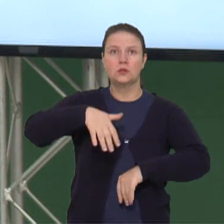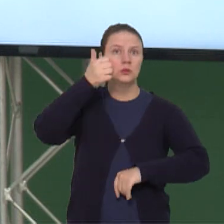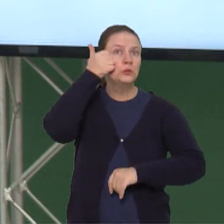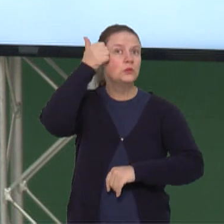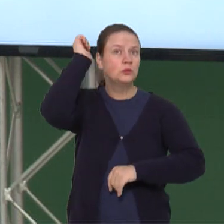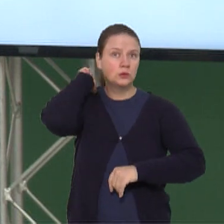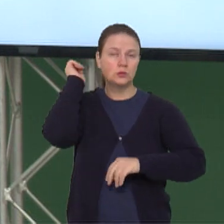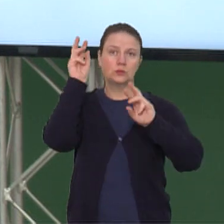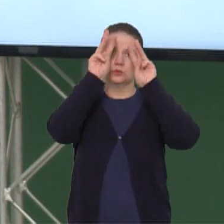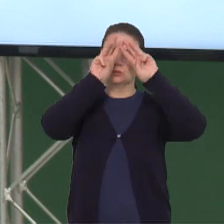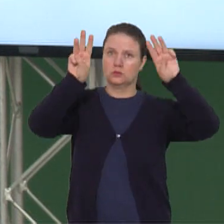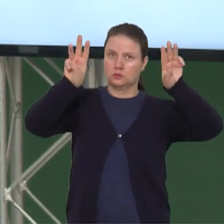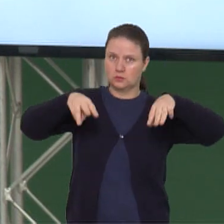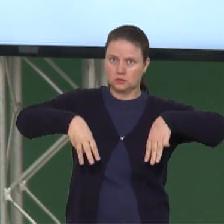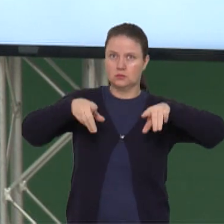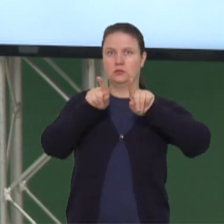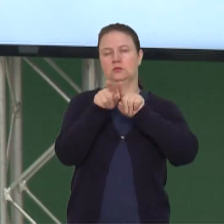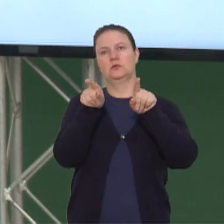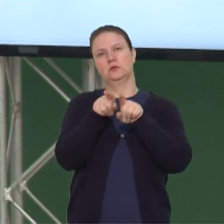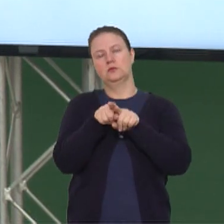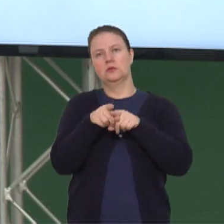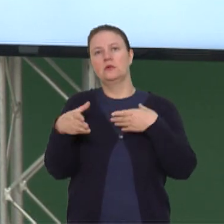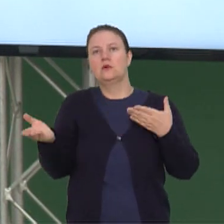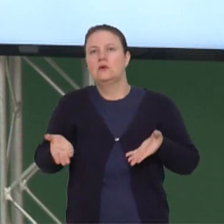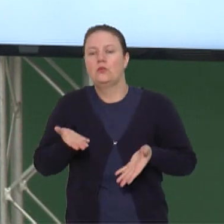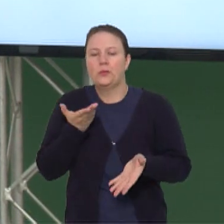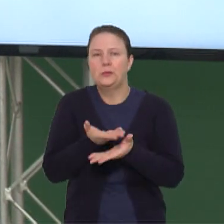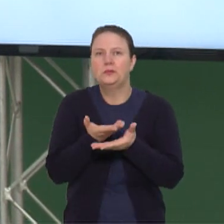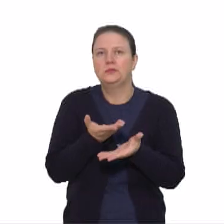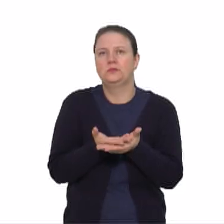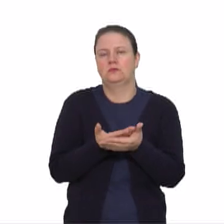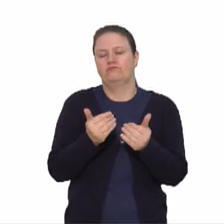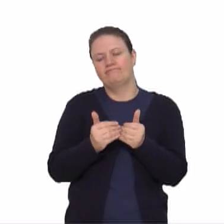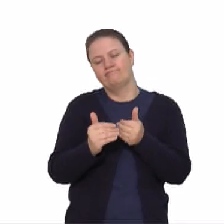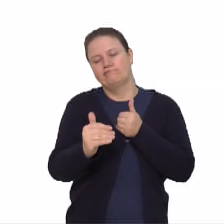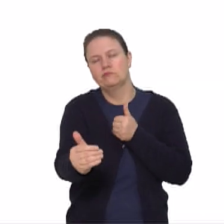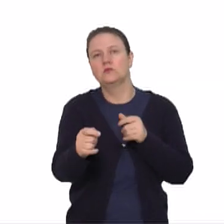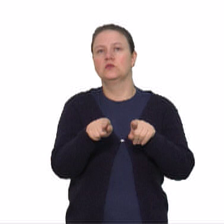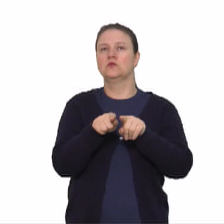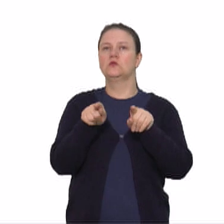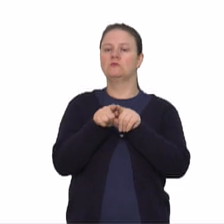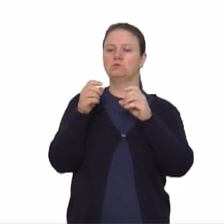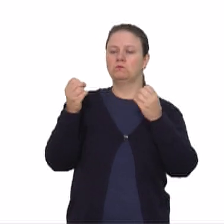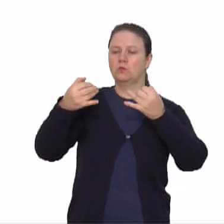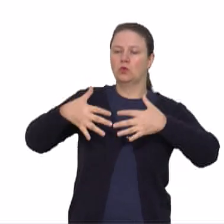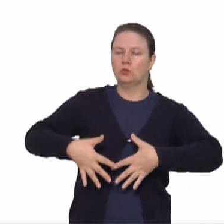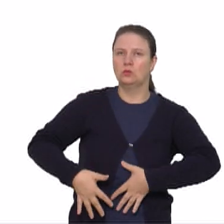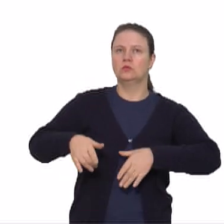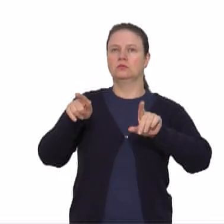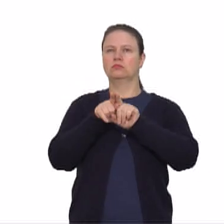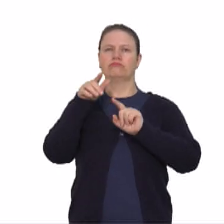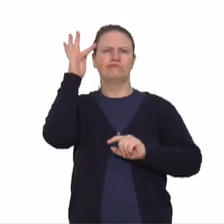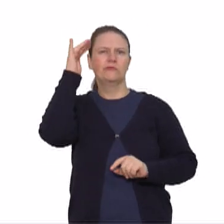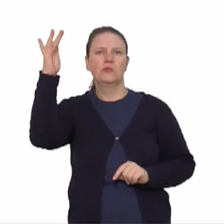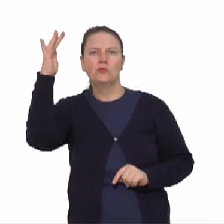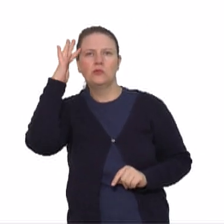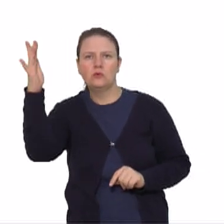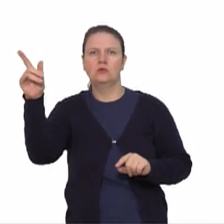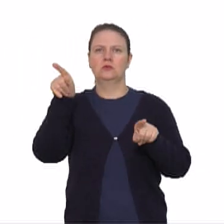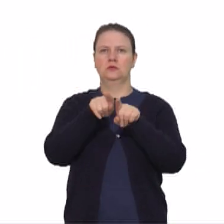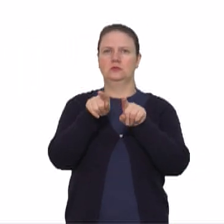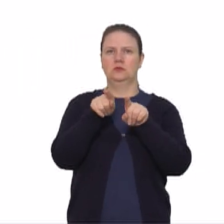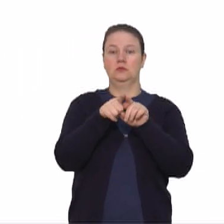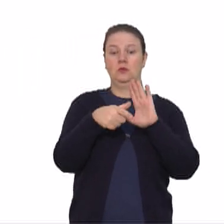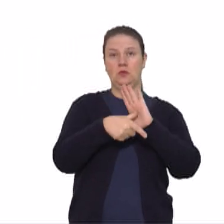Paraná. E agora, nesta aula, nós falaremos da filosofia